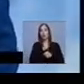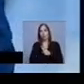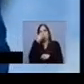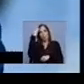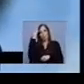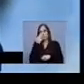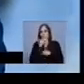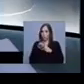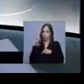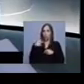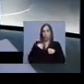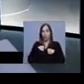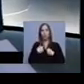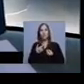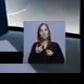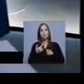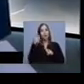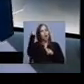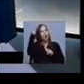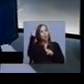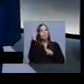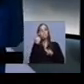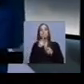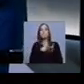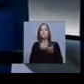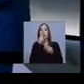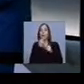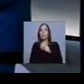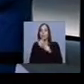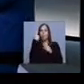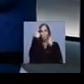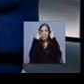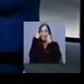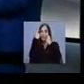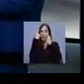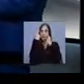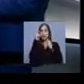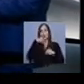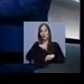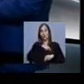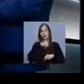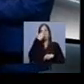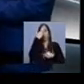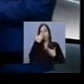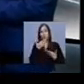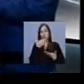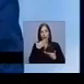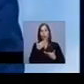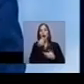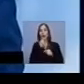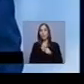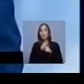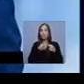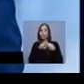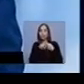temos trabalhar para termos cada vez aumentar pensar e hoje há alimentos que só tem uma solução direto com a nossa performance cognitiva nossa performance mental não